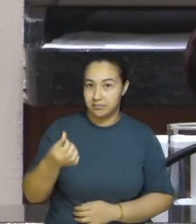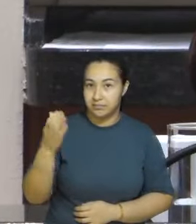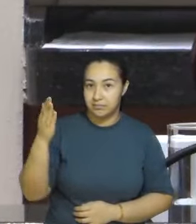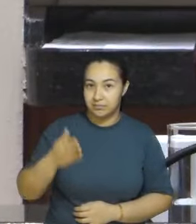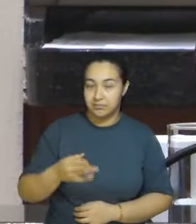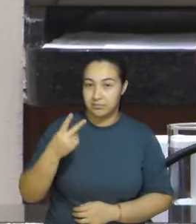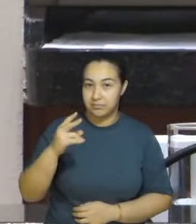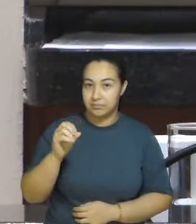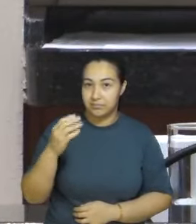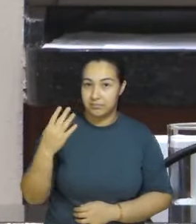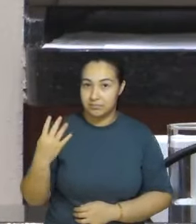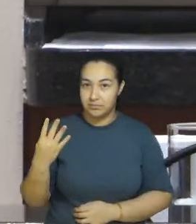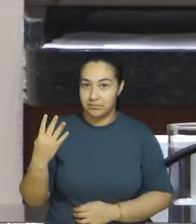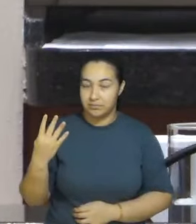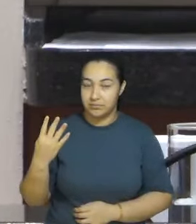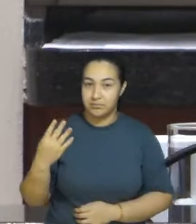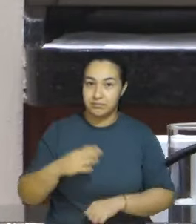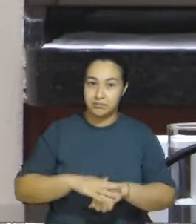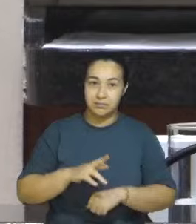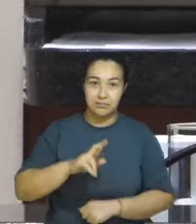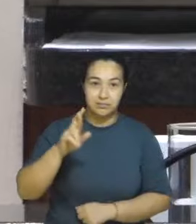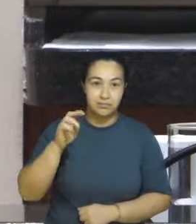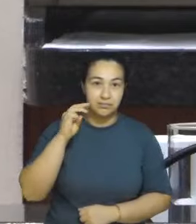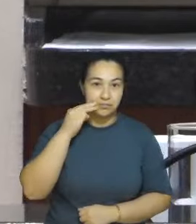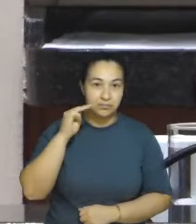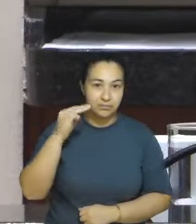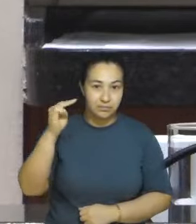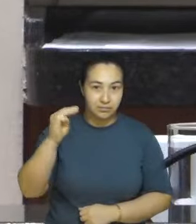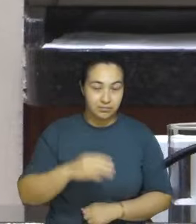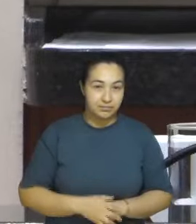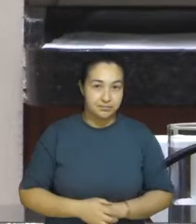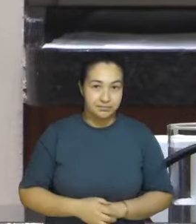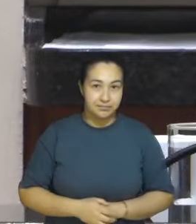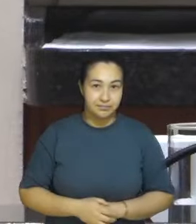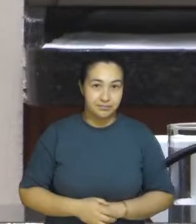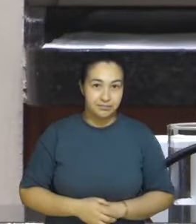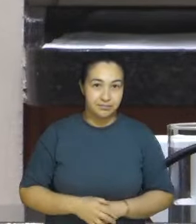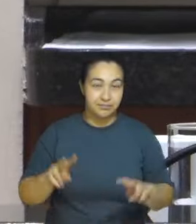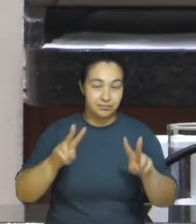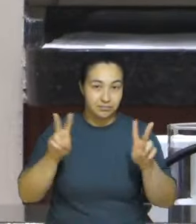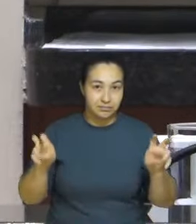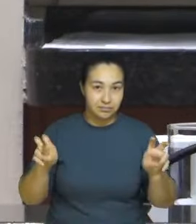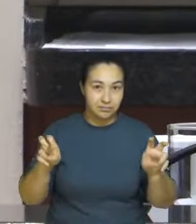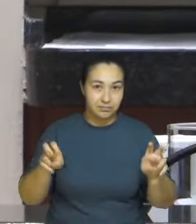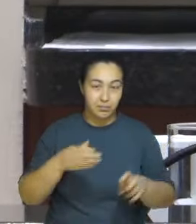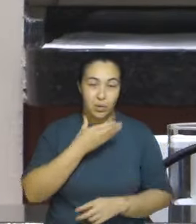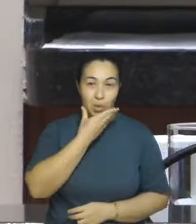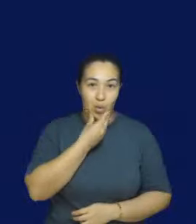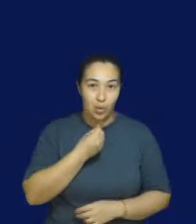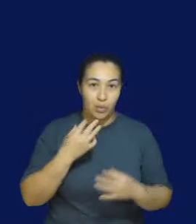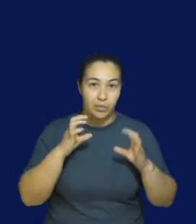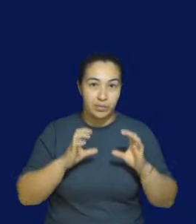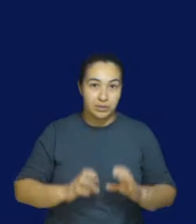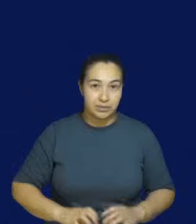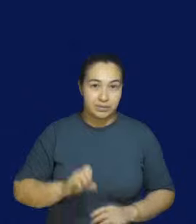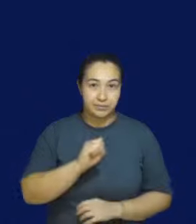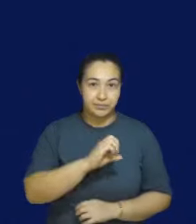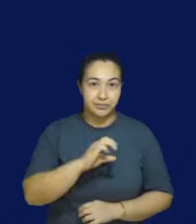436/2024, autoria deputado Matheus Cadorim, concede o título cidadão catarinense a Miguel Abu Rabi. Em